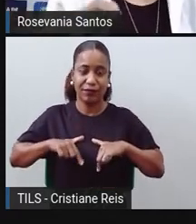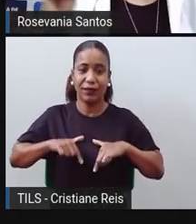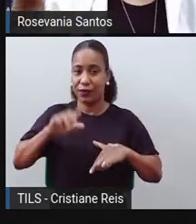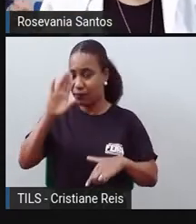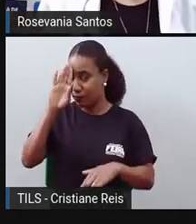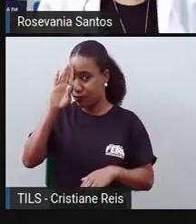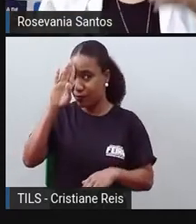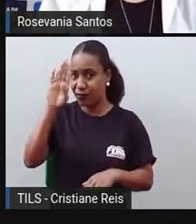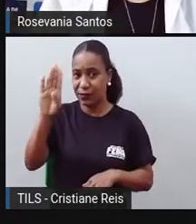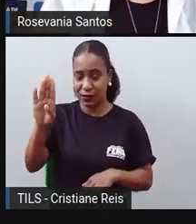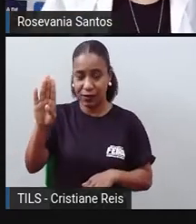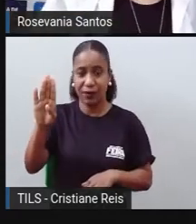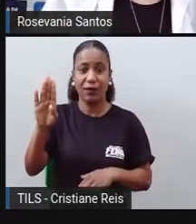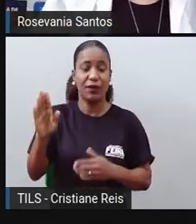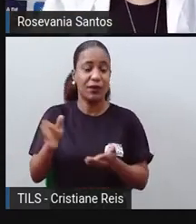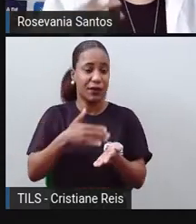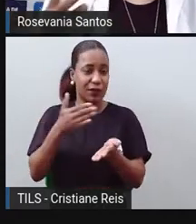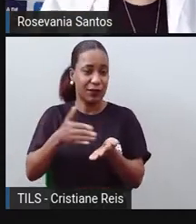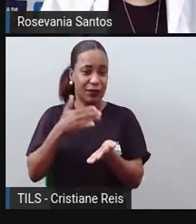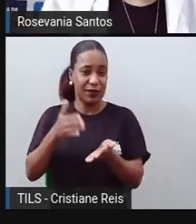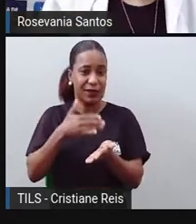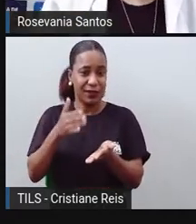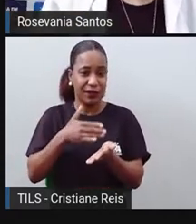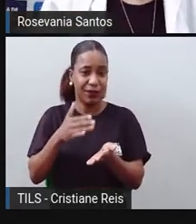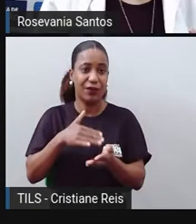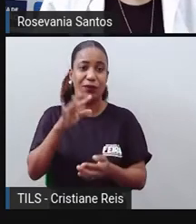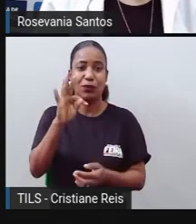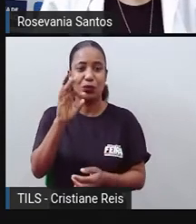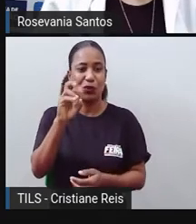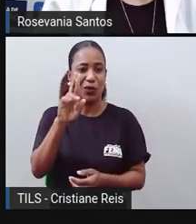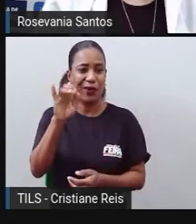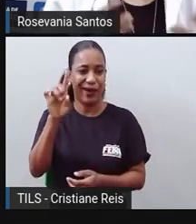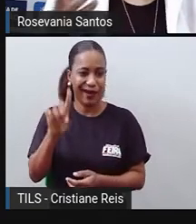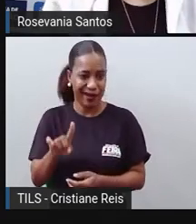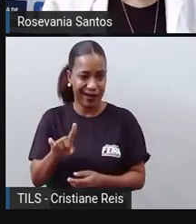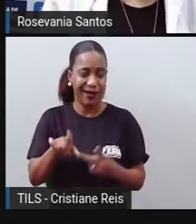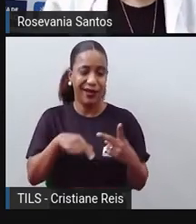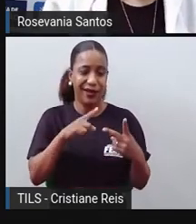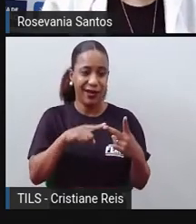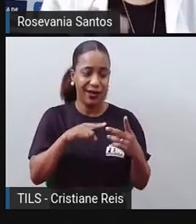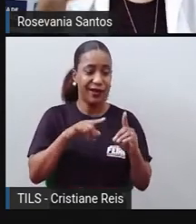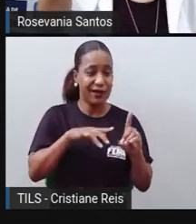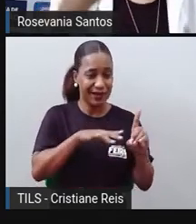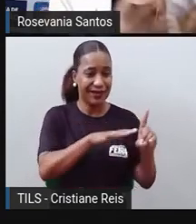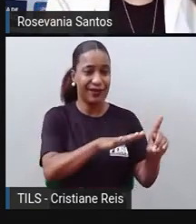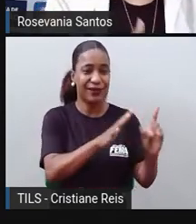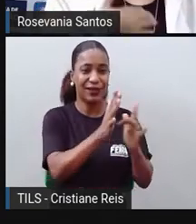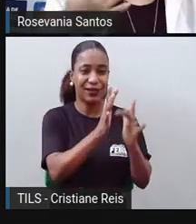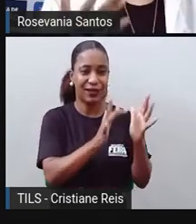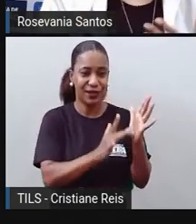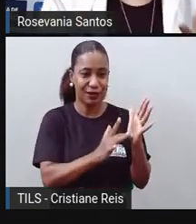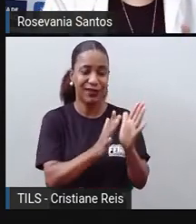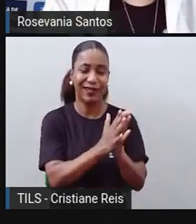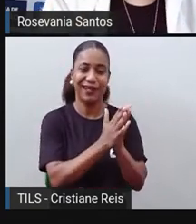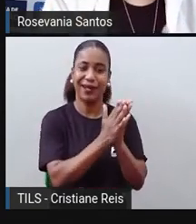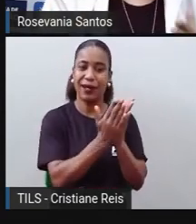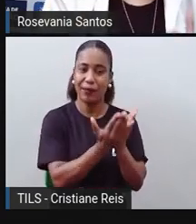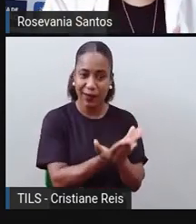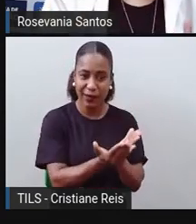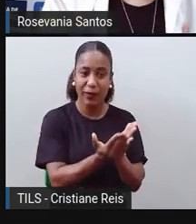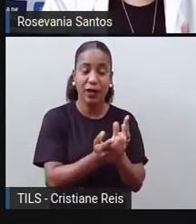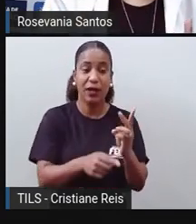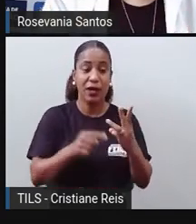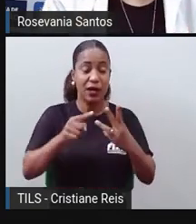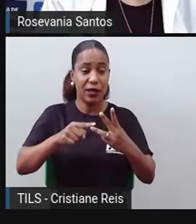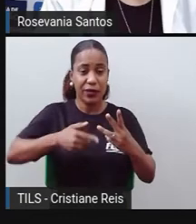que é a Torá, o cristianismo a gente tem a Bíblia, e o islamismo tem, né, o Alcorão, que tem ali todos os seus preceitos, e o